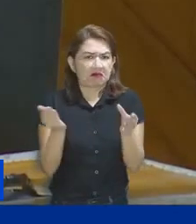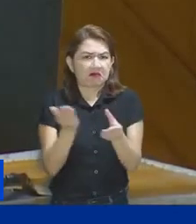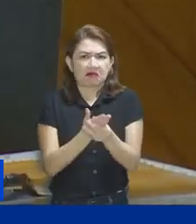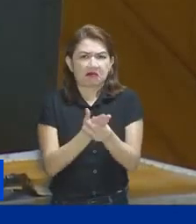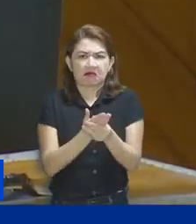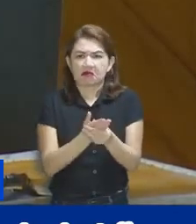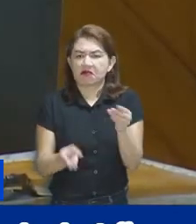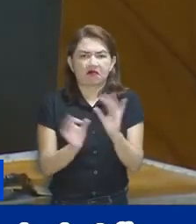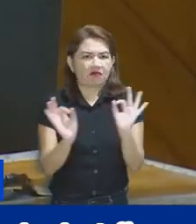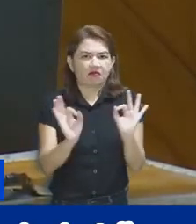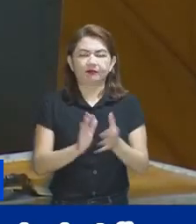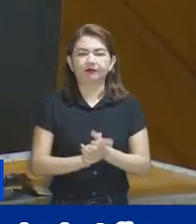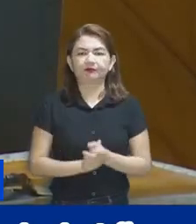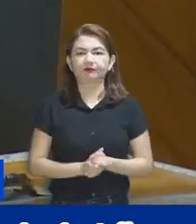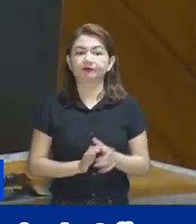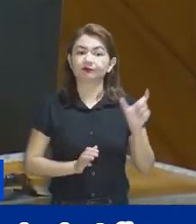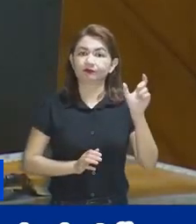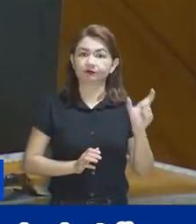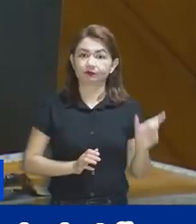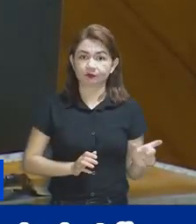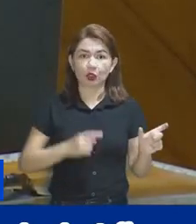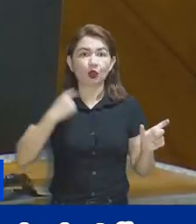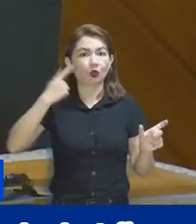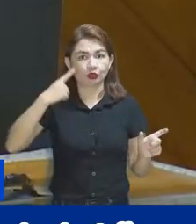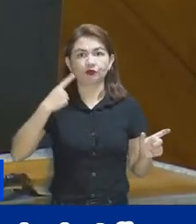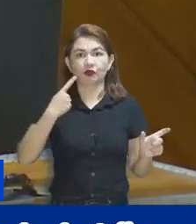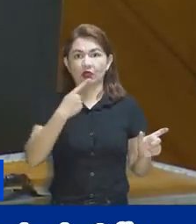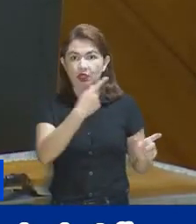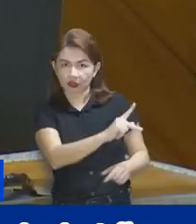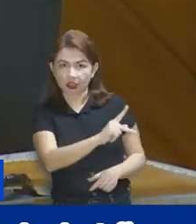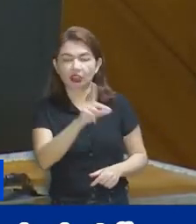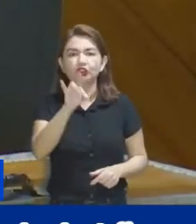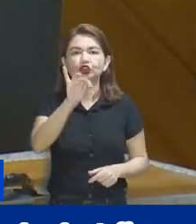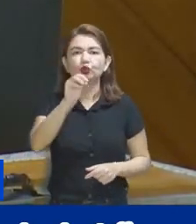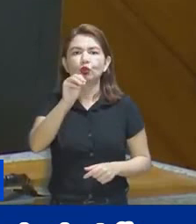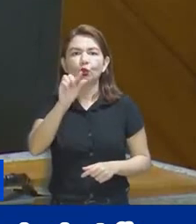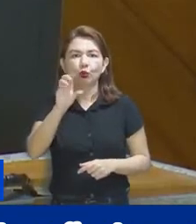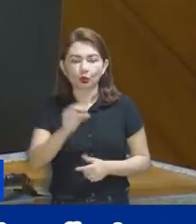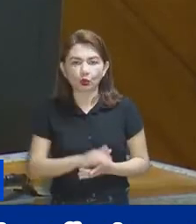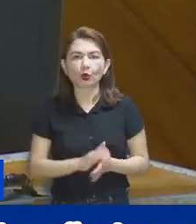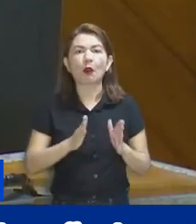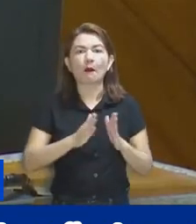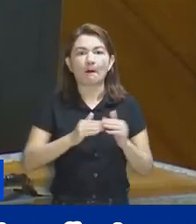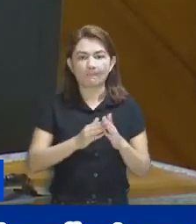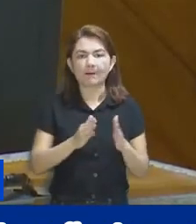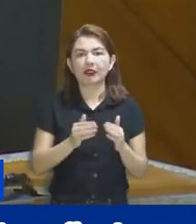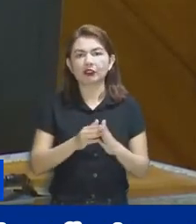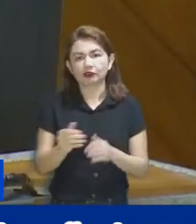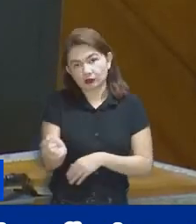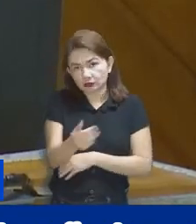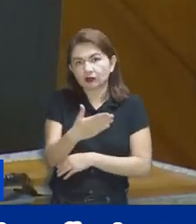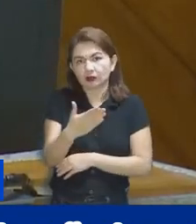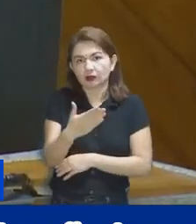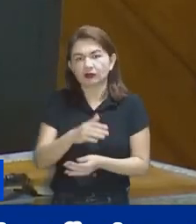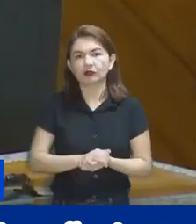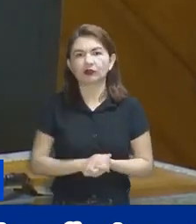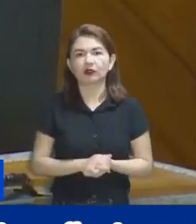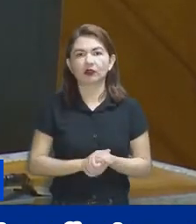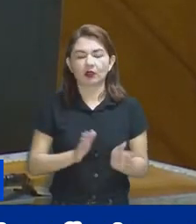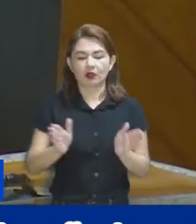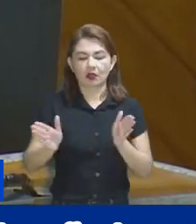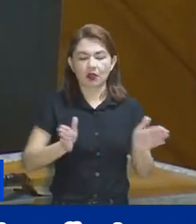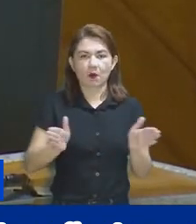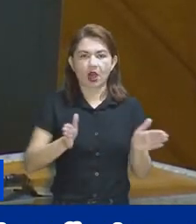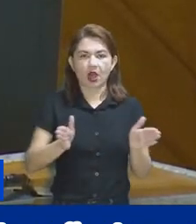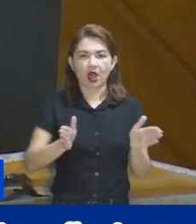Diogo Sênior pediu o chamamento feito à ordem para nova publicação de decisão que determinou a abertura do prazo comum